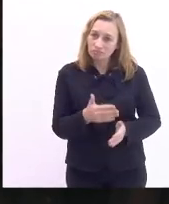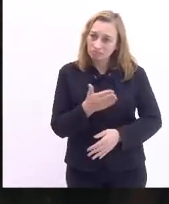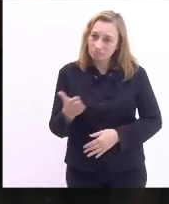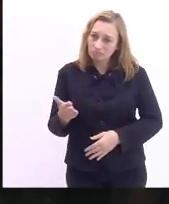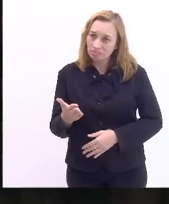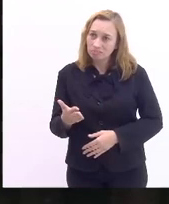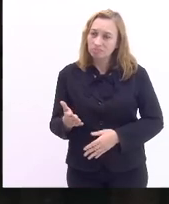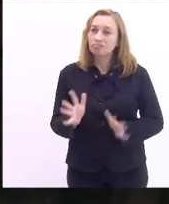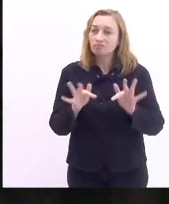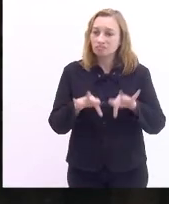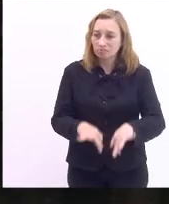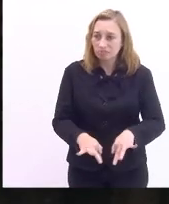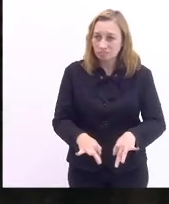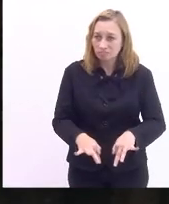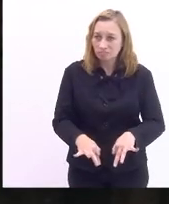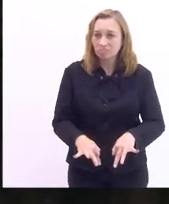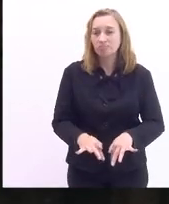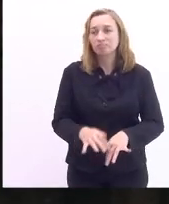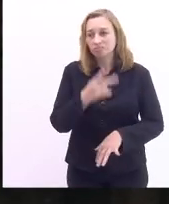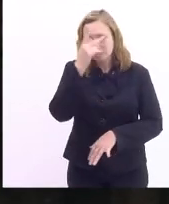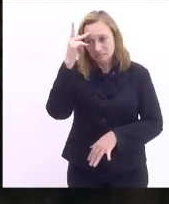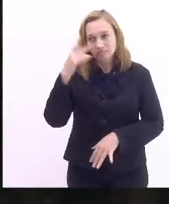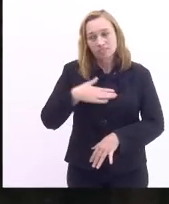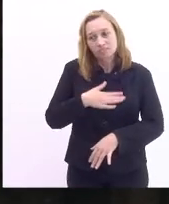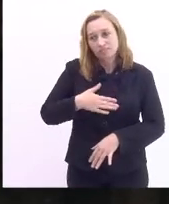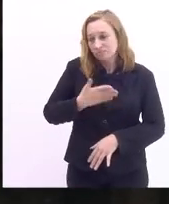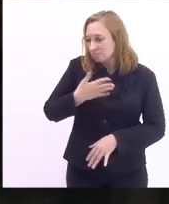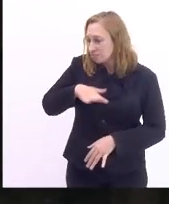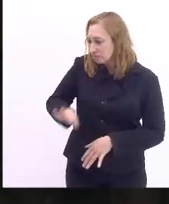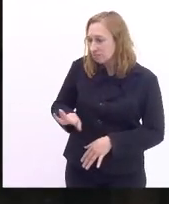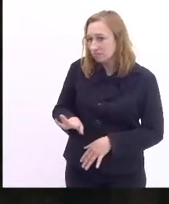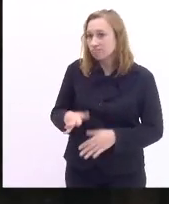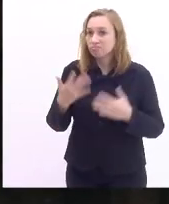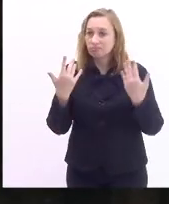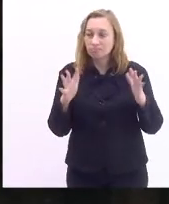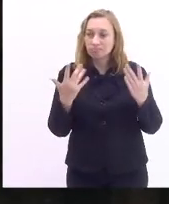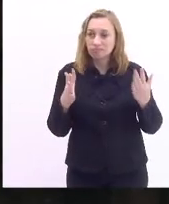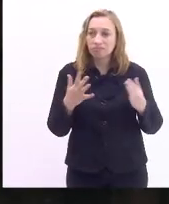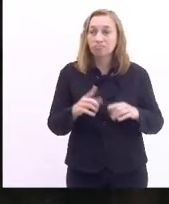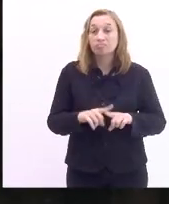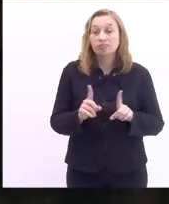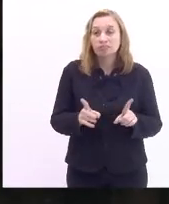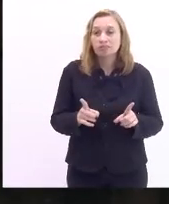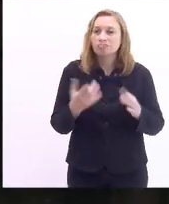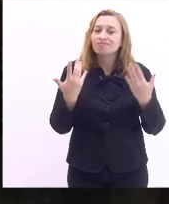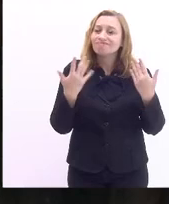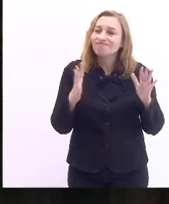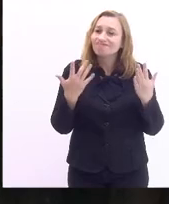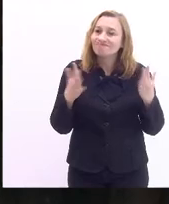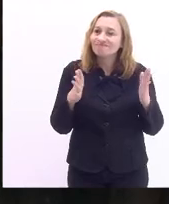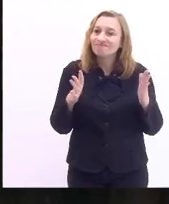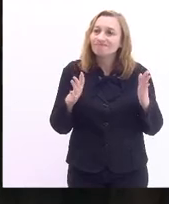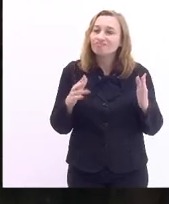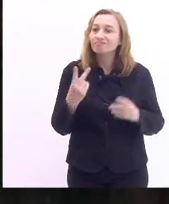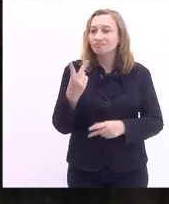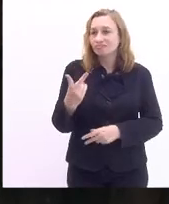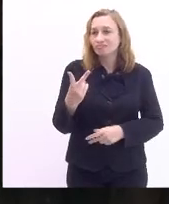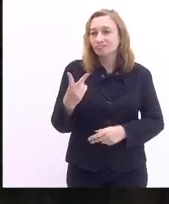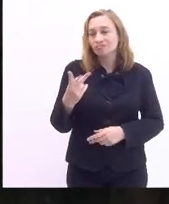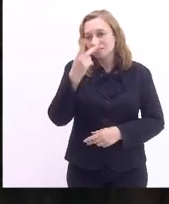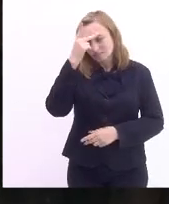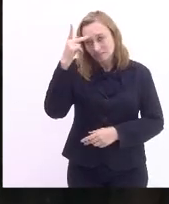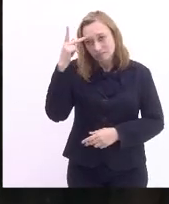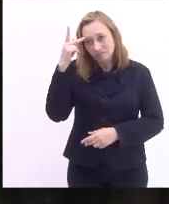que a gente encerrar se eu sei que no final as pessoas gostando desconto batem palma mas que batessem palmas para esses dois